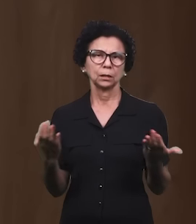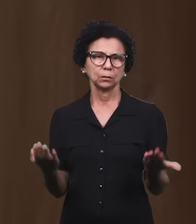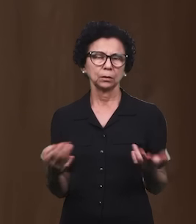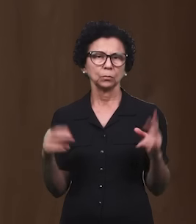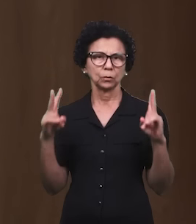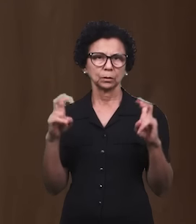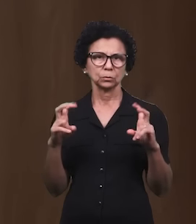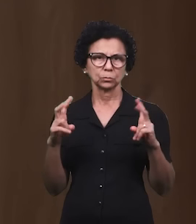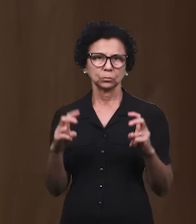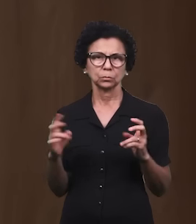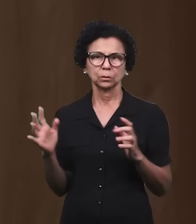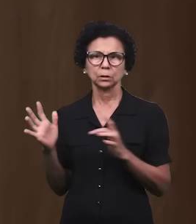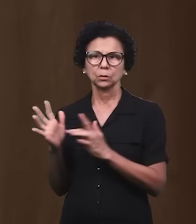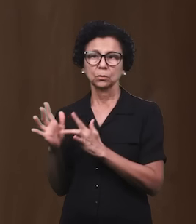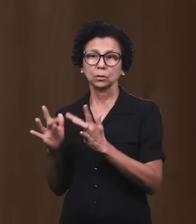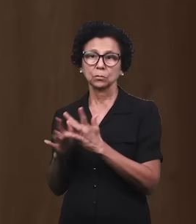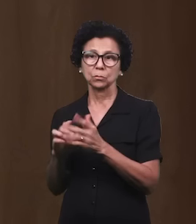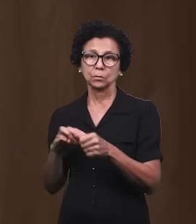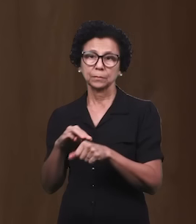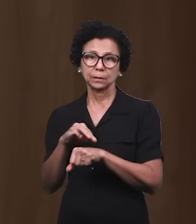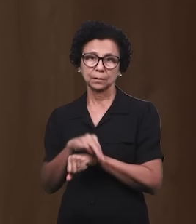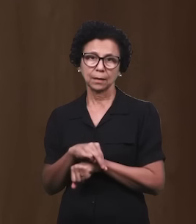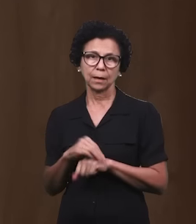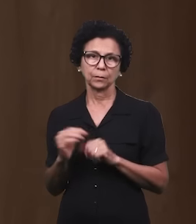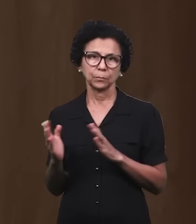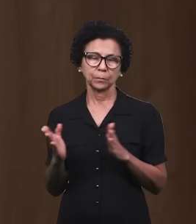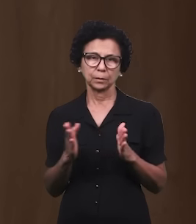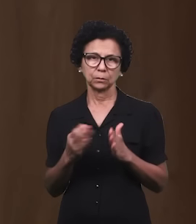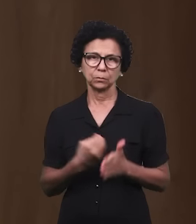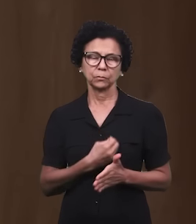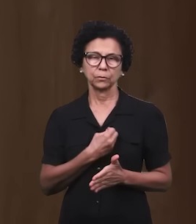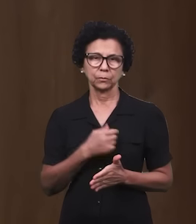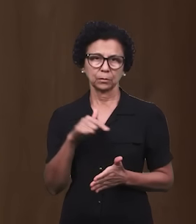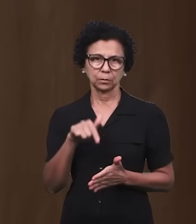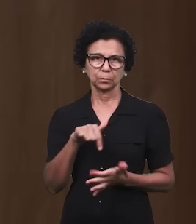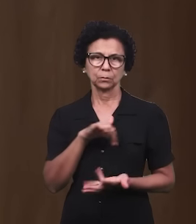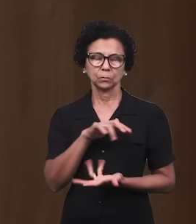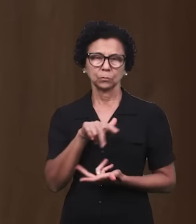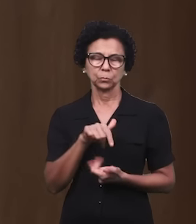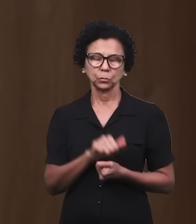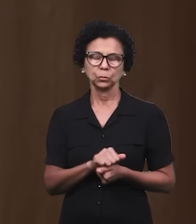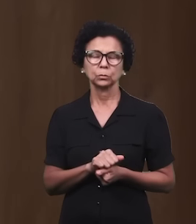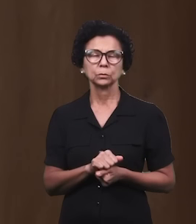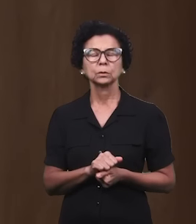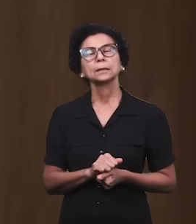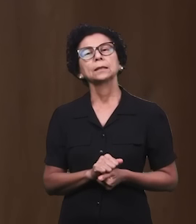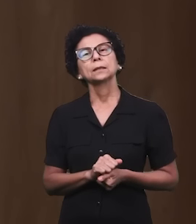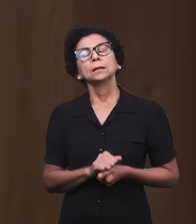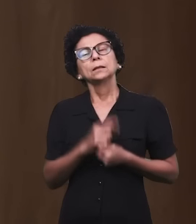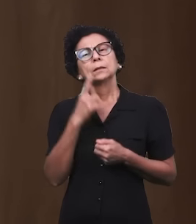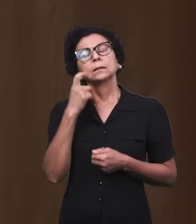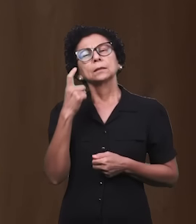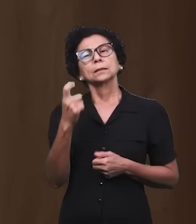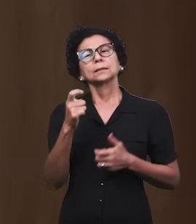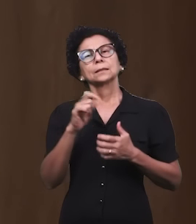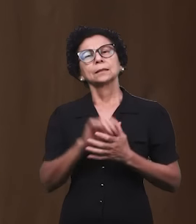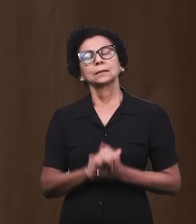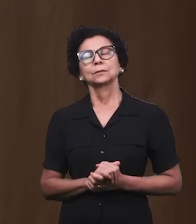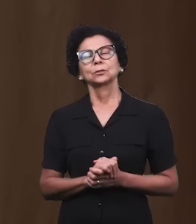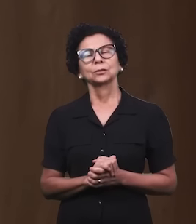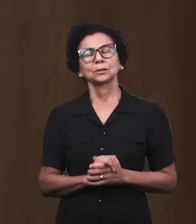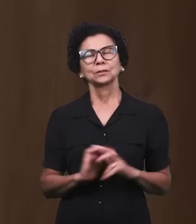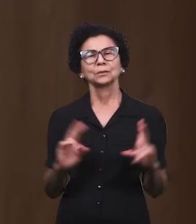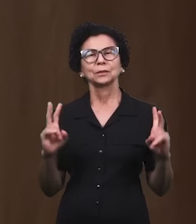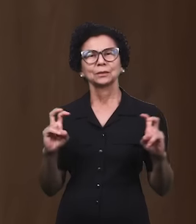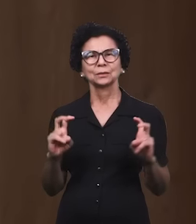Senhor Jesus. Hoje nós vamos falar de uma passagem muito importante, muito interessante. As